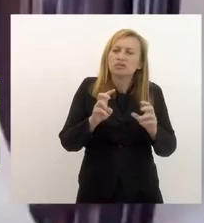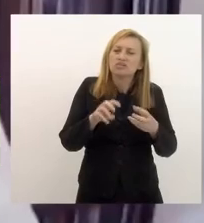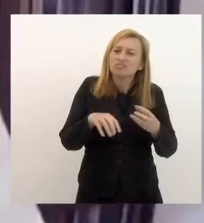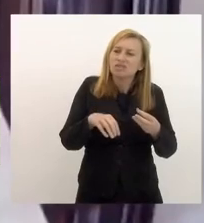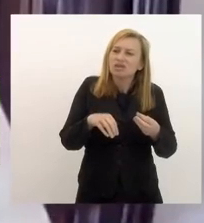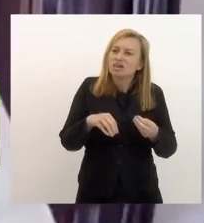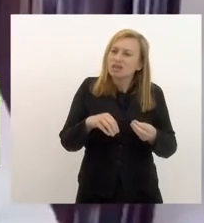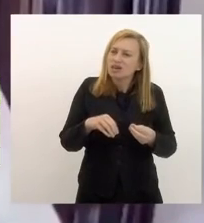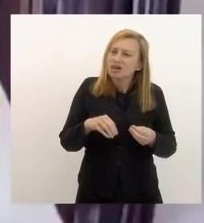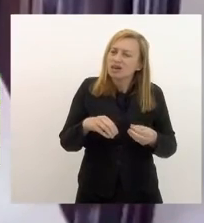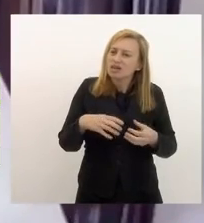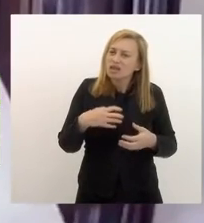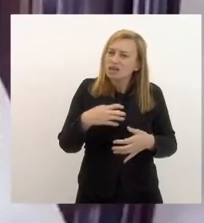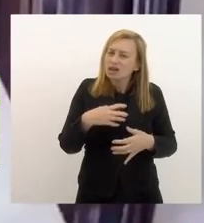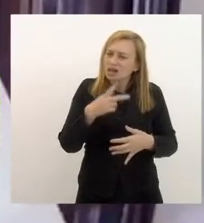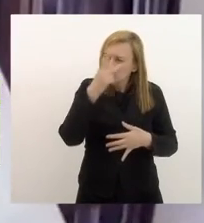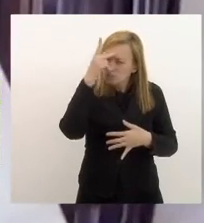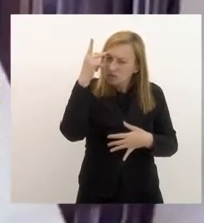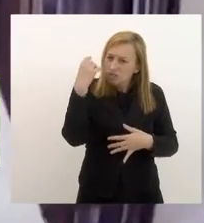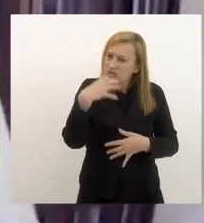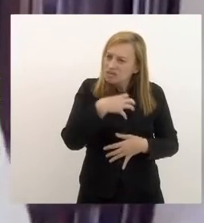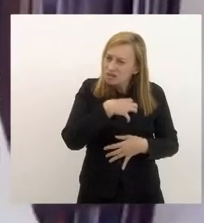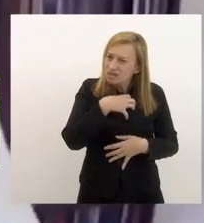as pessoas lembram